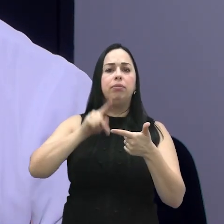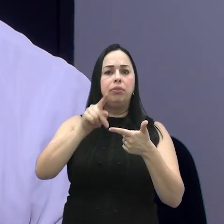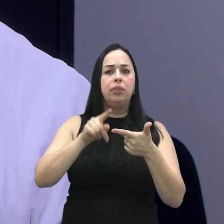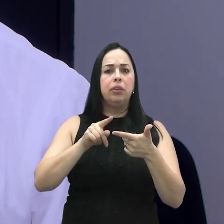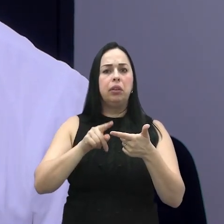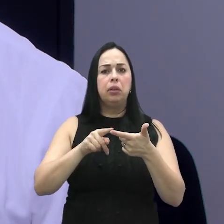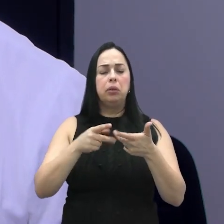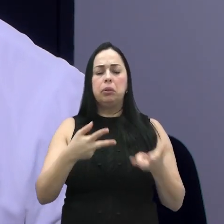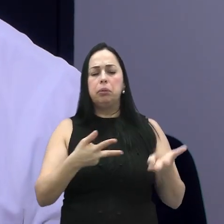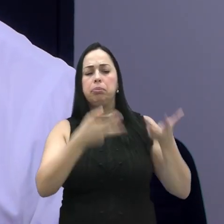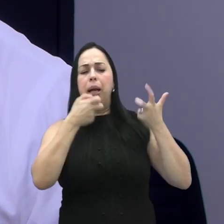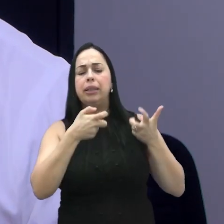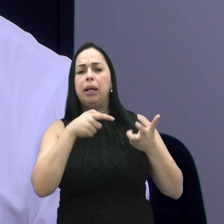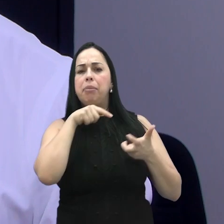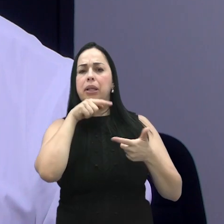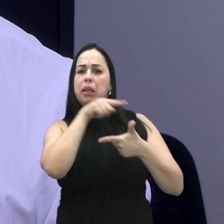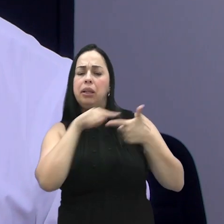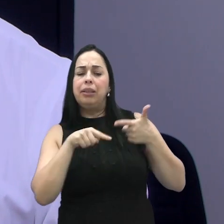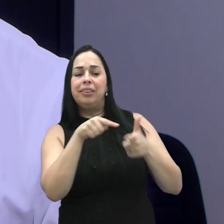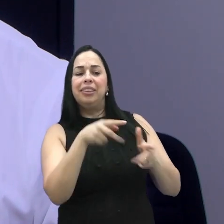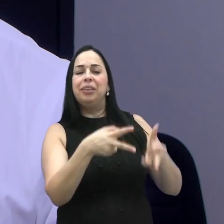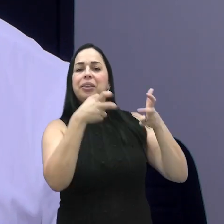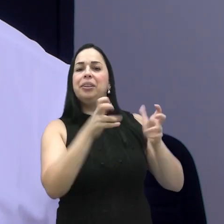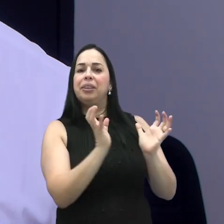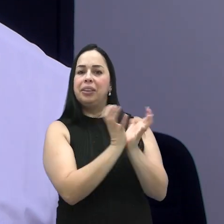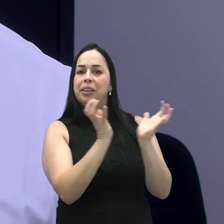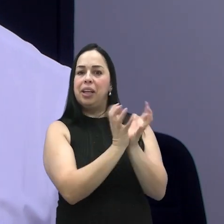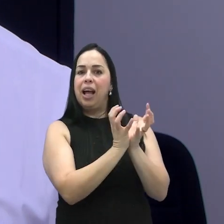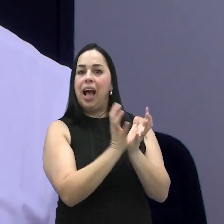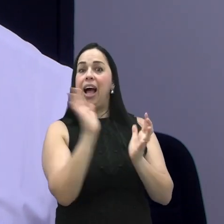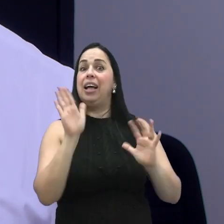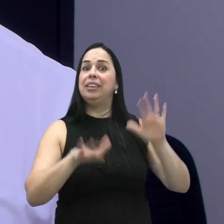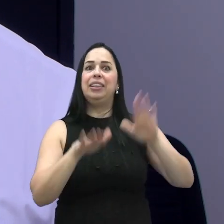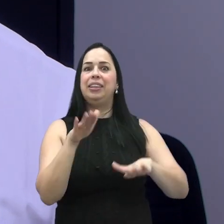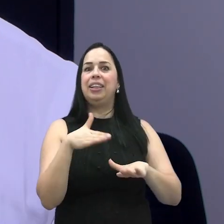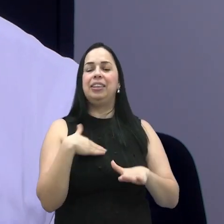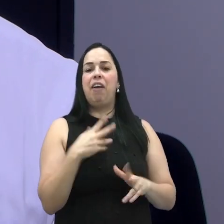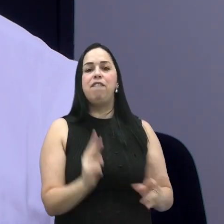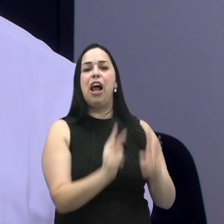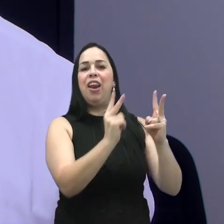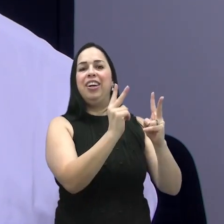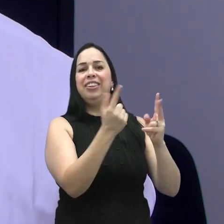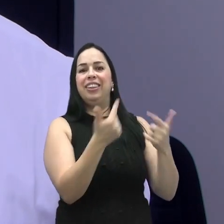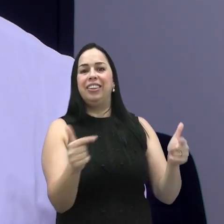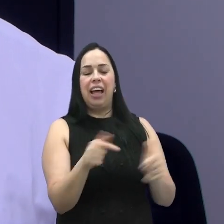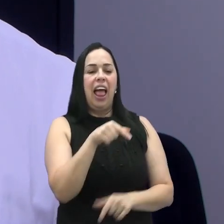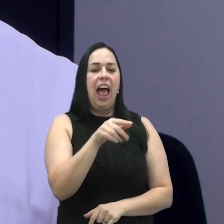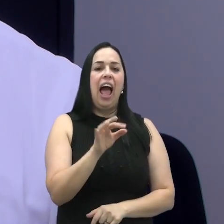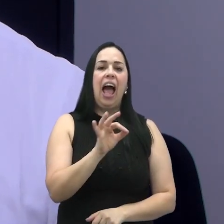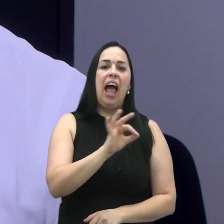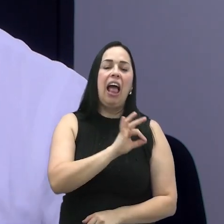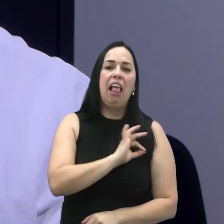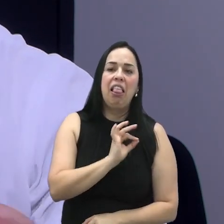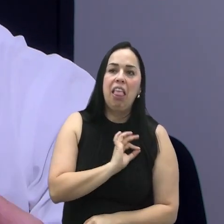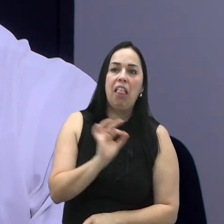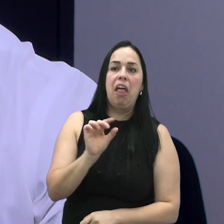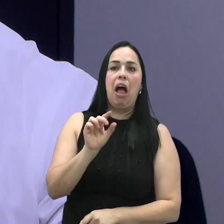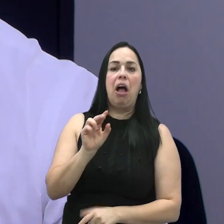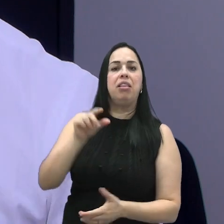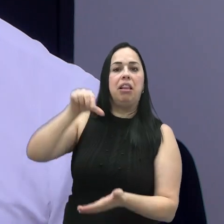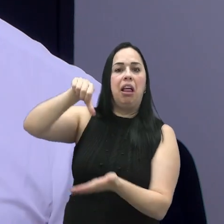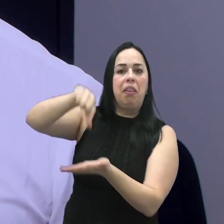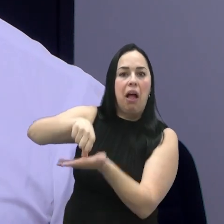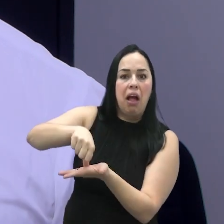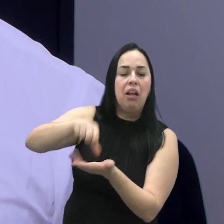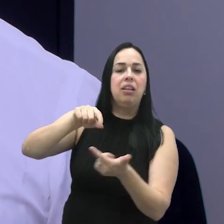começa a visualizar uma guarda que muitas vezes não é enxergada, né? O guarda era o guardinha da UBS, era o guardinha